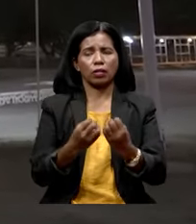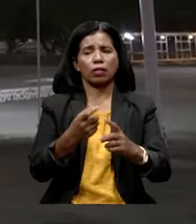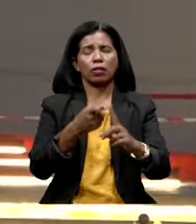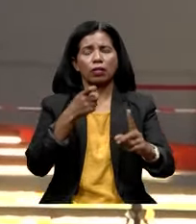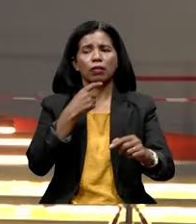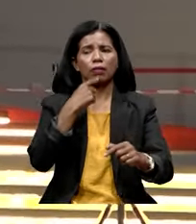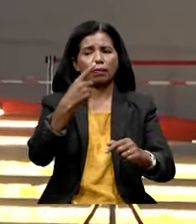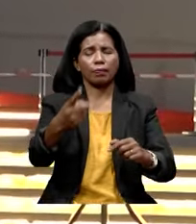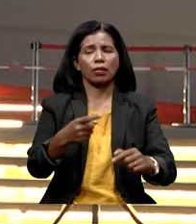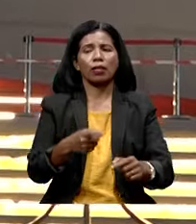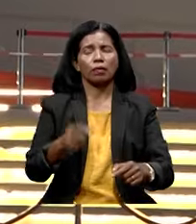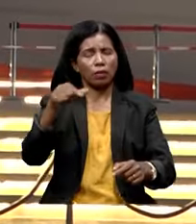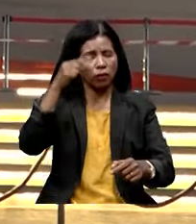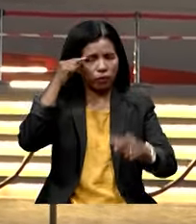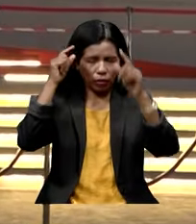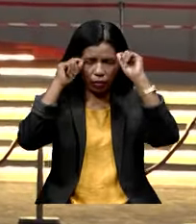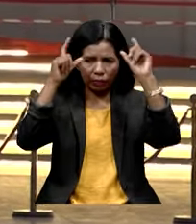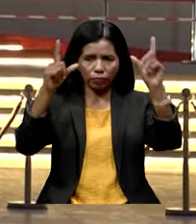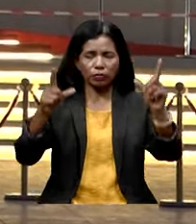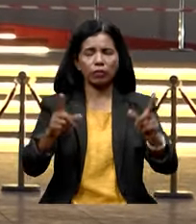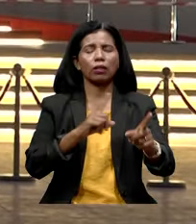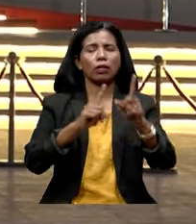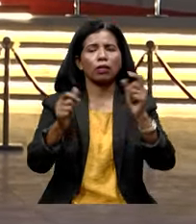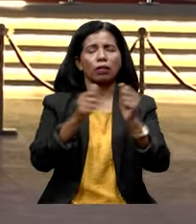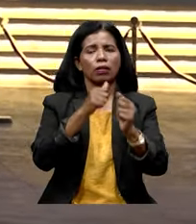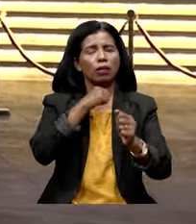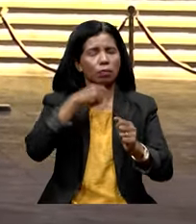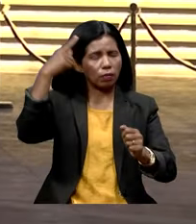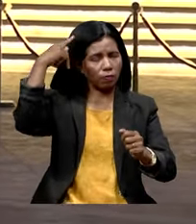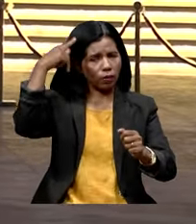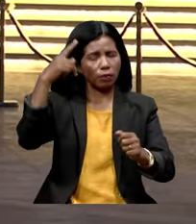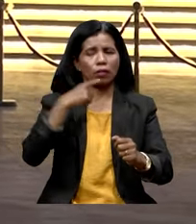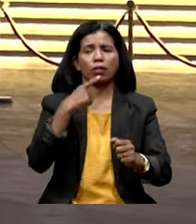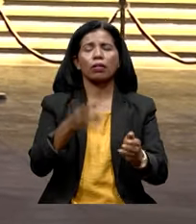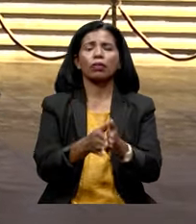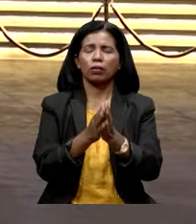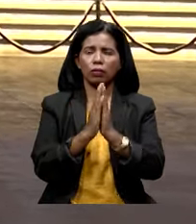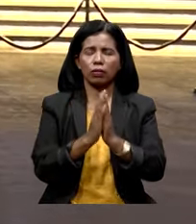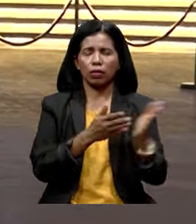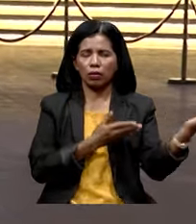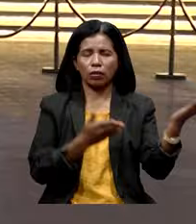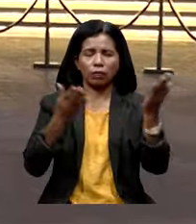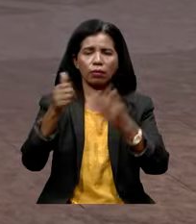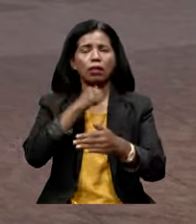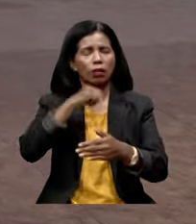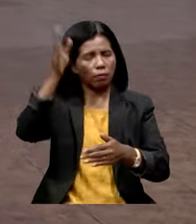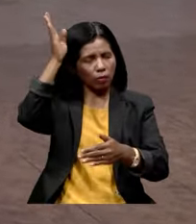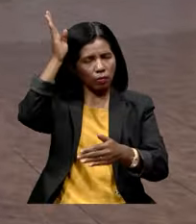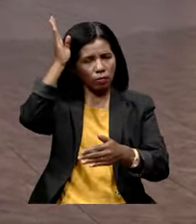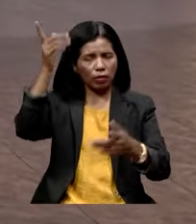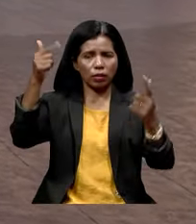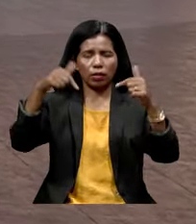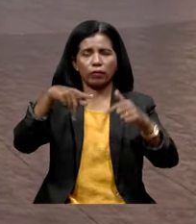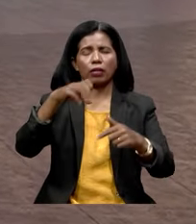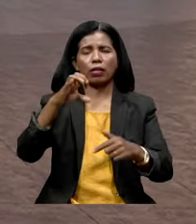Ocitomos, Suzere para Governo Timor Leste, a tu conversa com o Papa Francisco, o de Russo a tu Haruka Fila, Bispo Dom Carlos